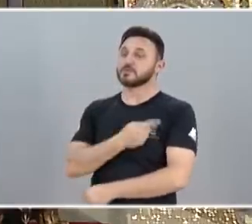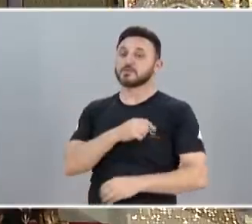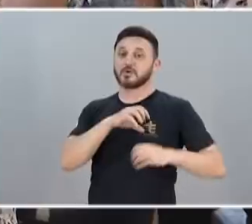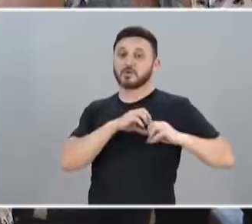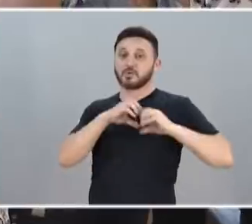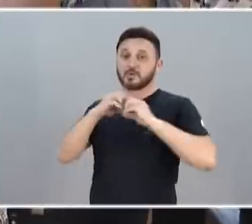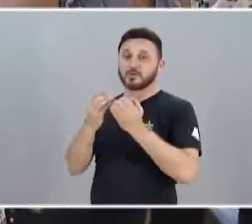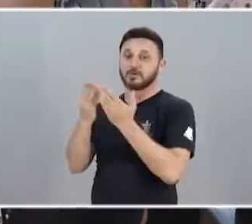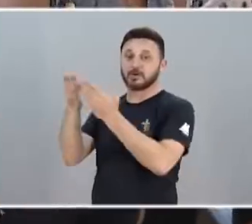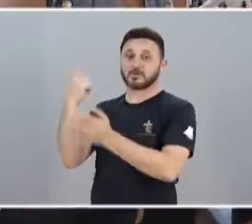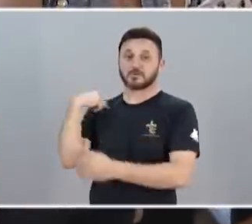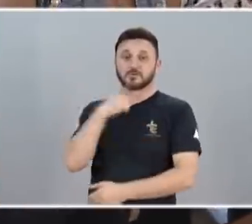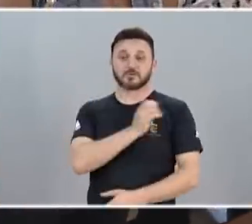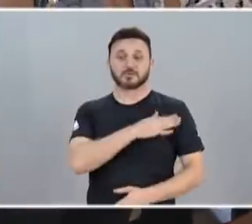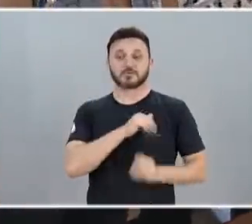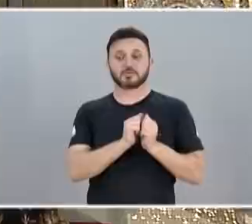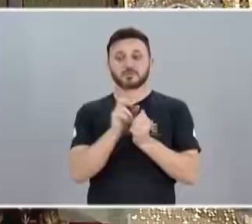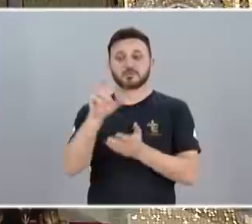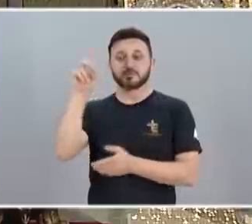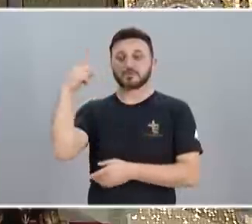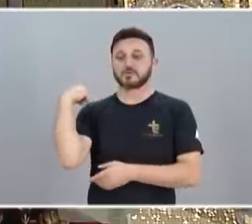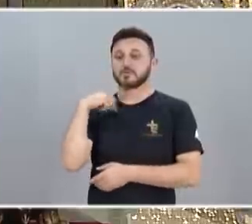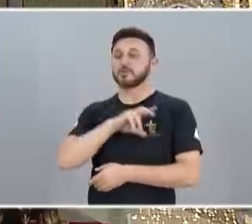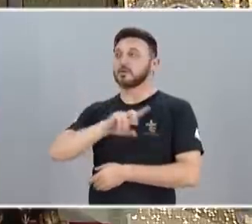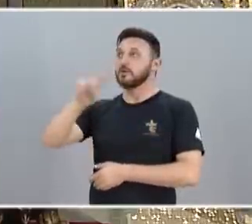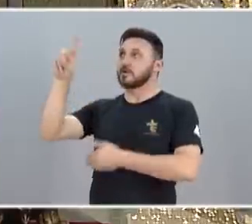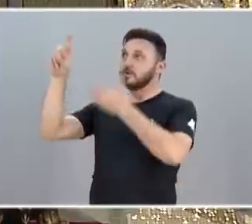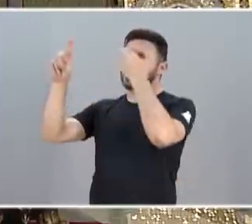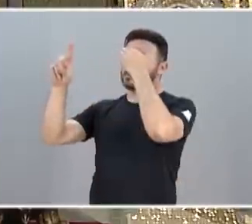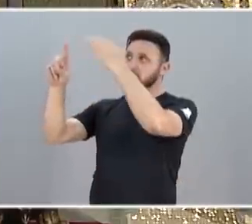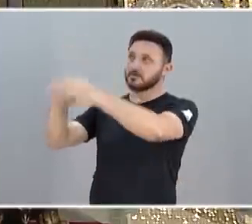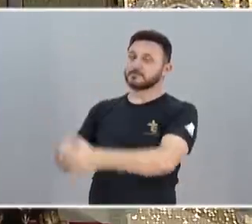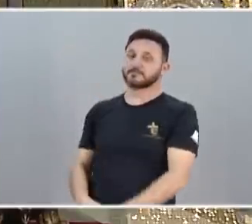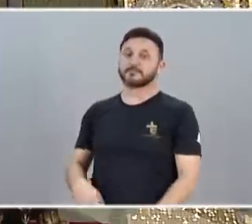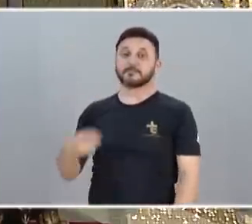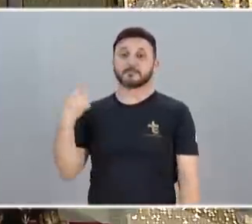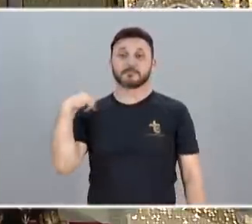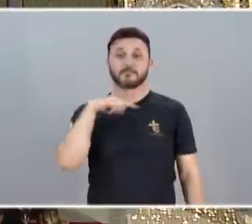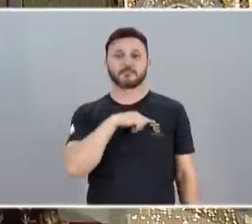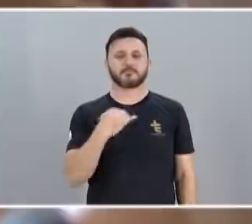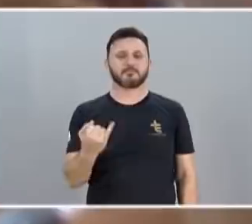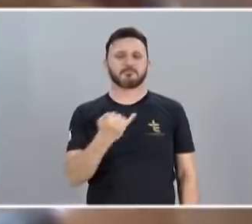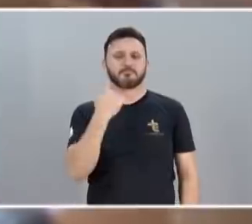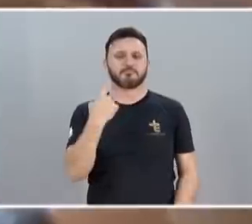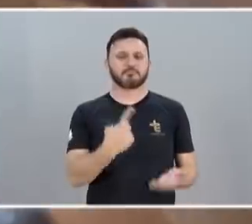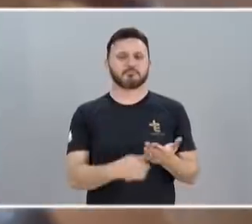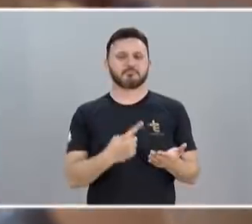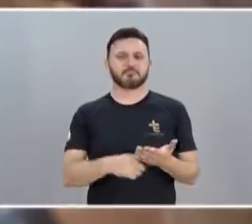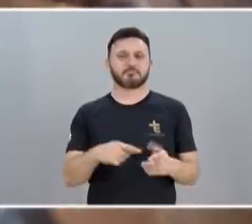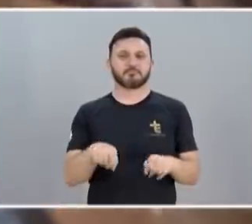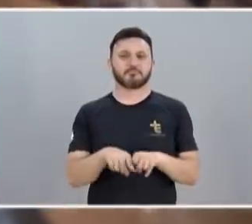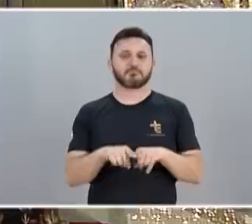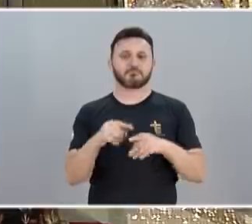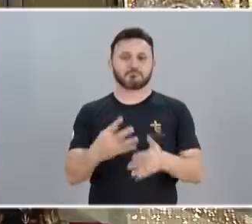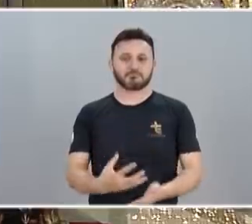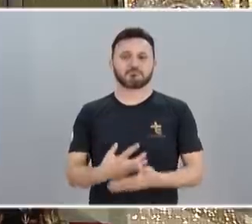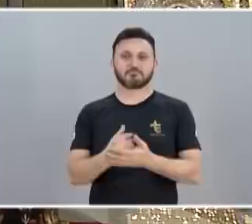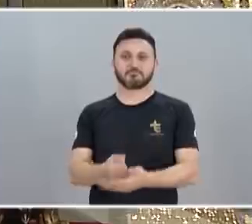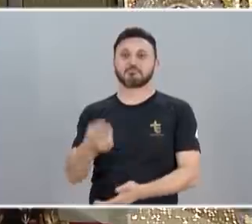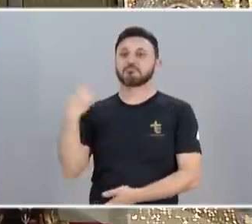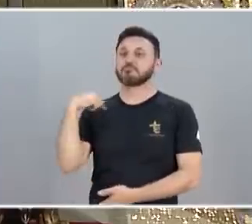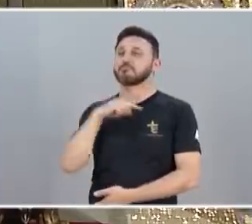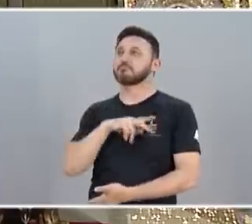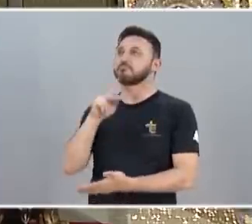ao alto. O nosso coração está em Deus. Demos graças ao Senhor e nosso Deus. É nosso dever e nossa salvação.